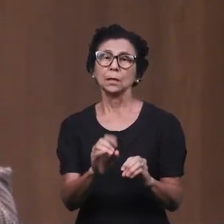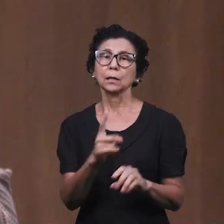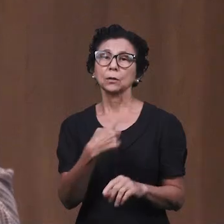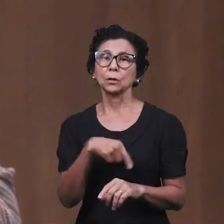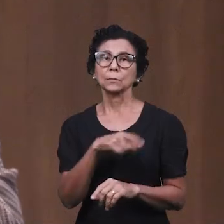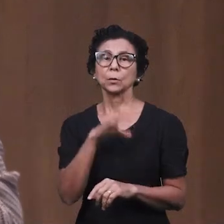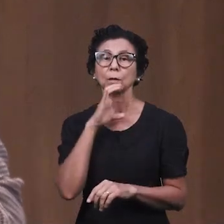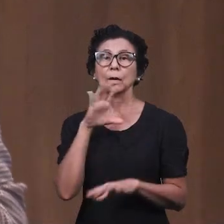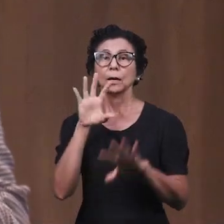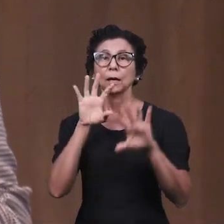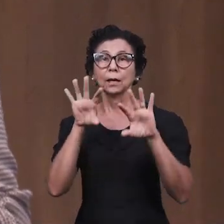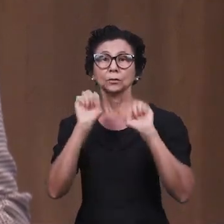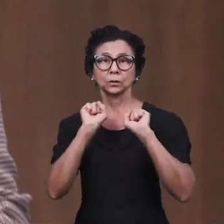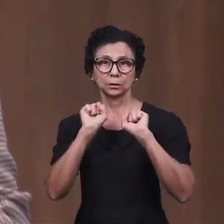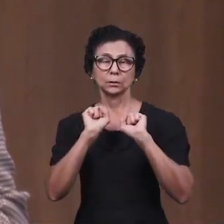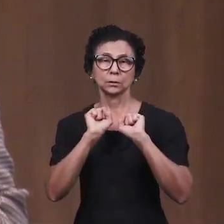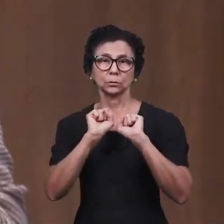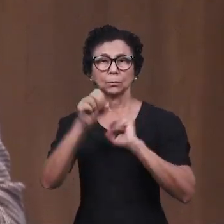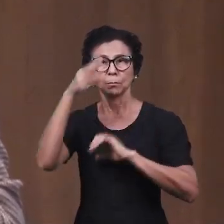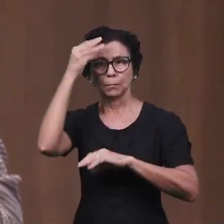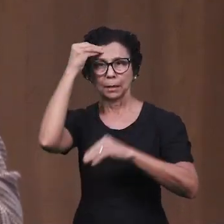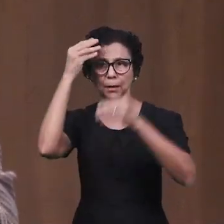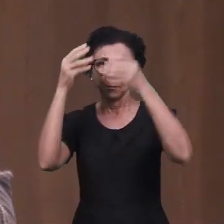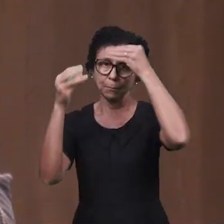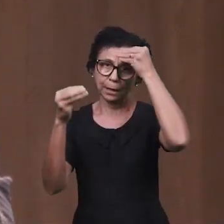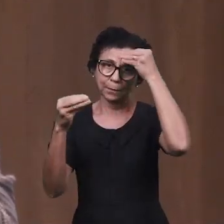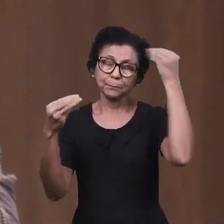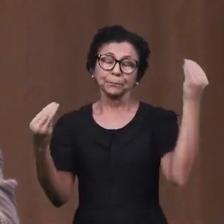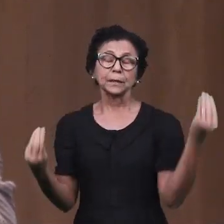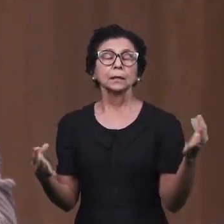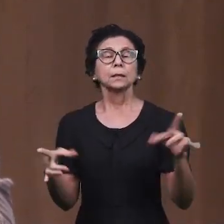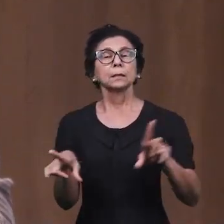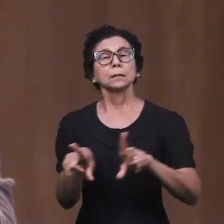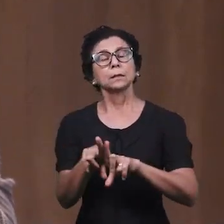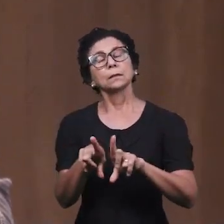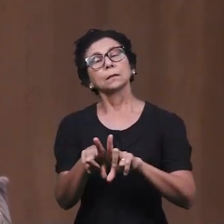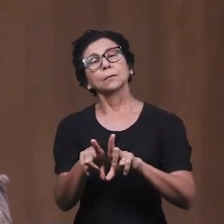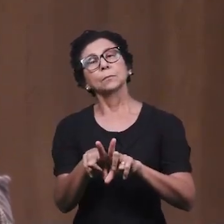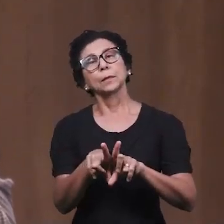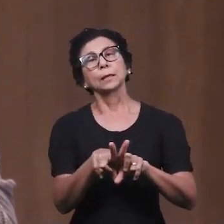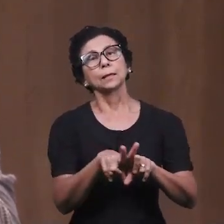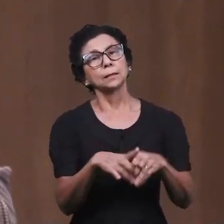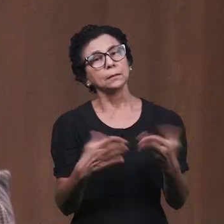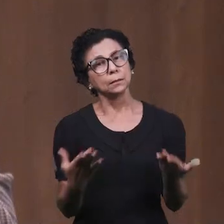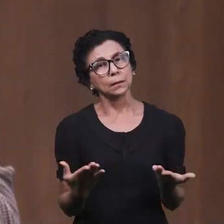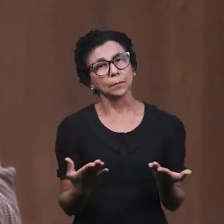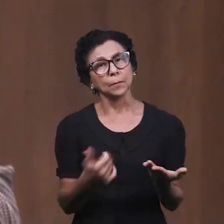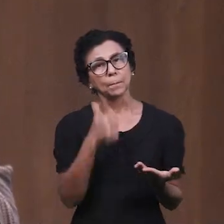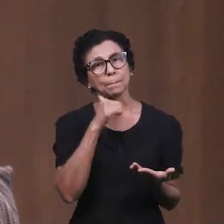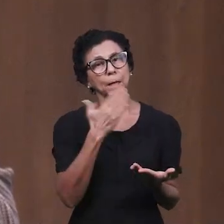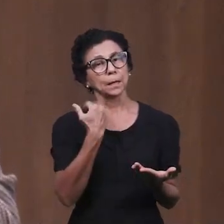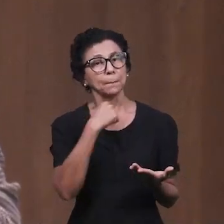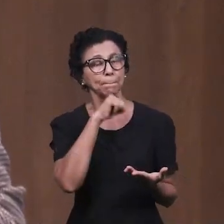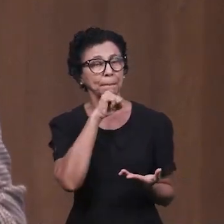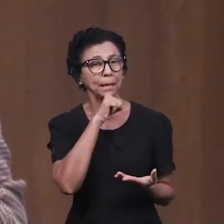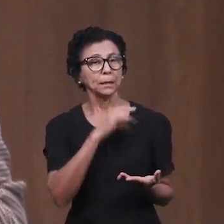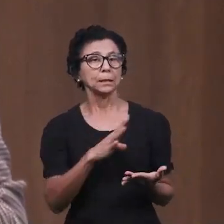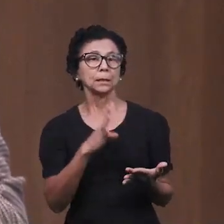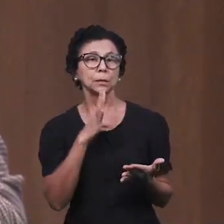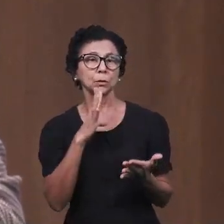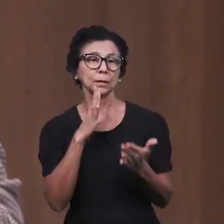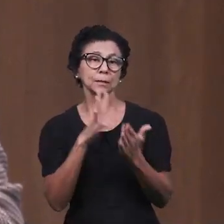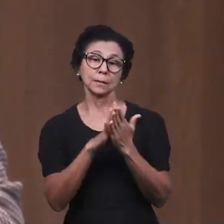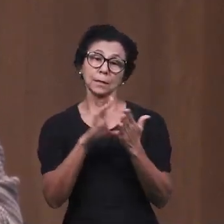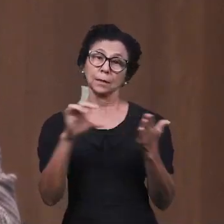conhecimento. Além do conhecimento que é feito também, nós estamos lidando aqui com pais que conhecem a palavra. Então, além de